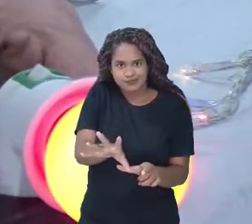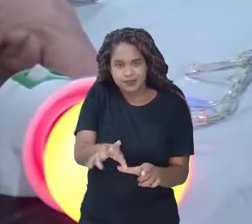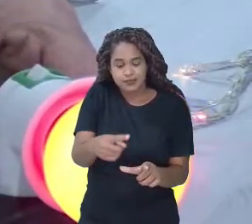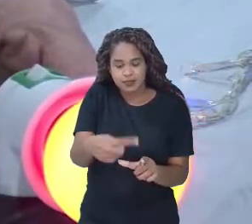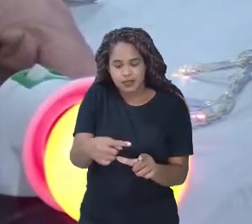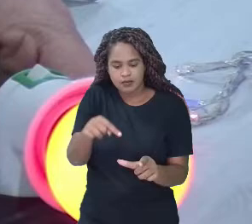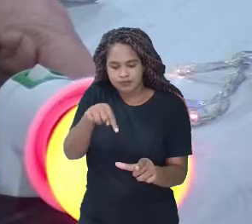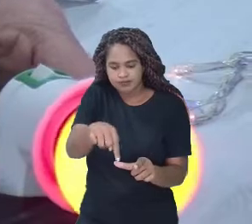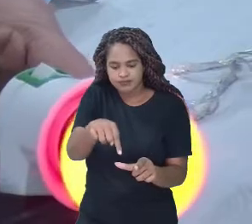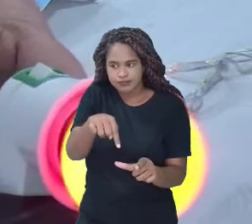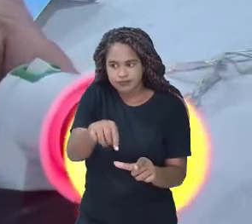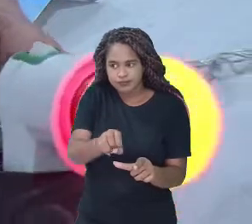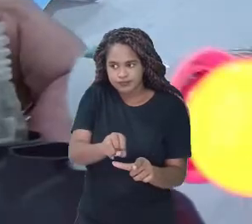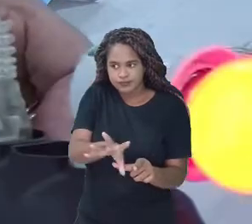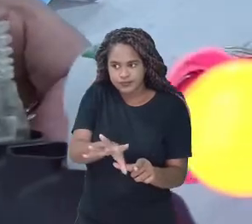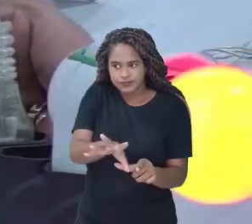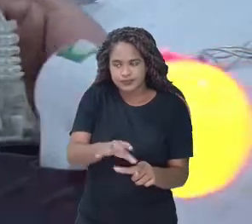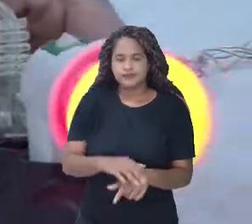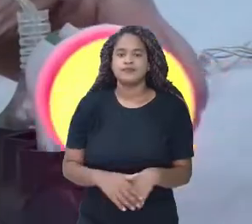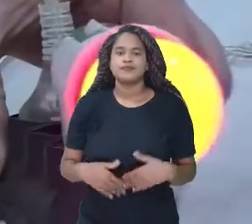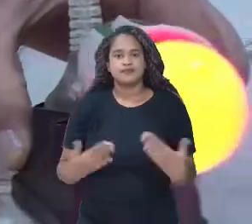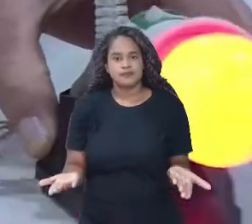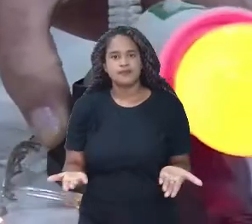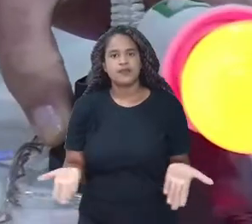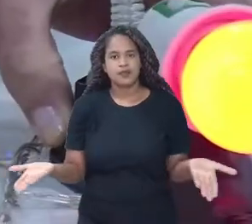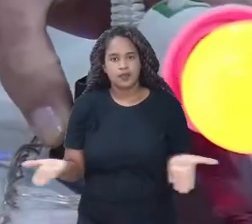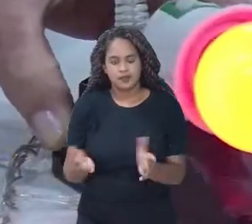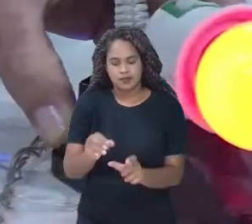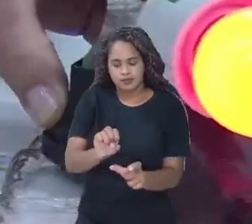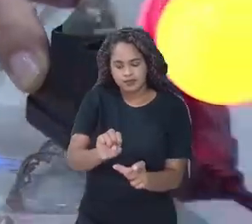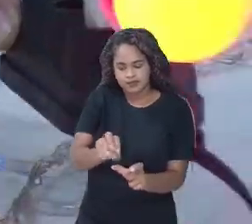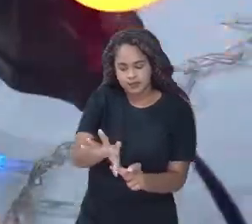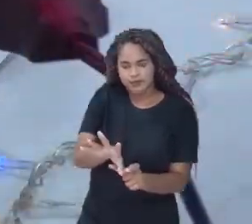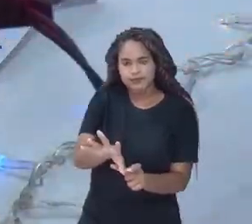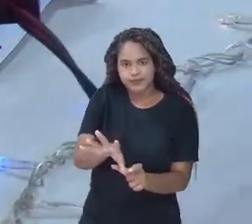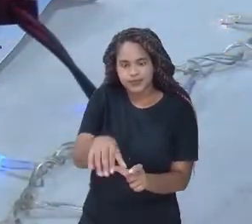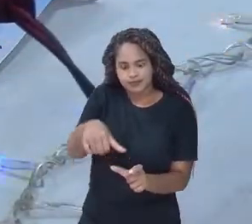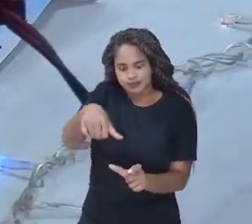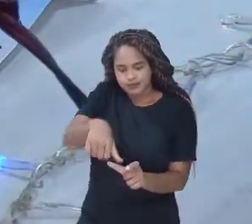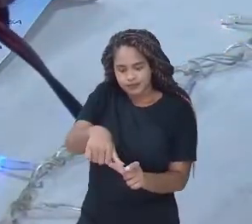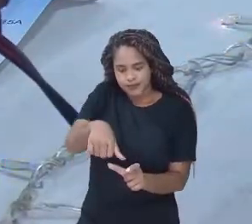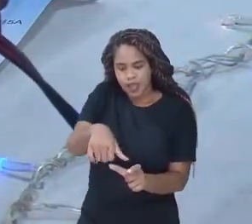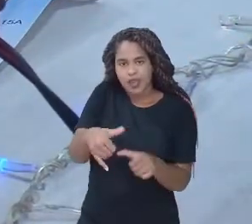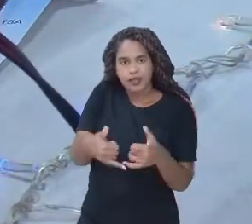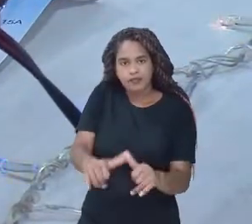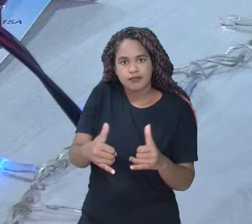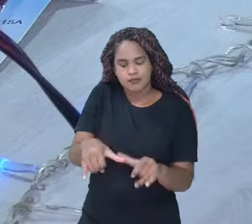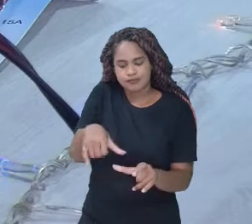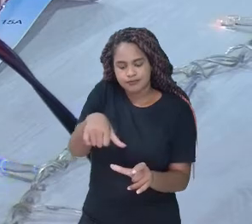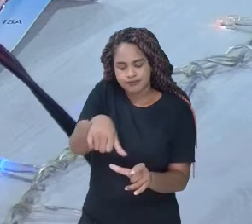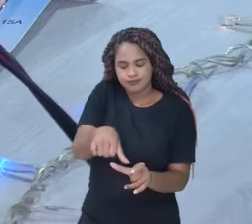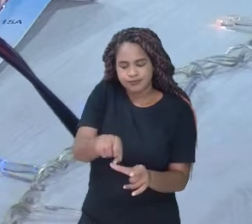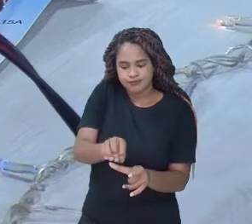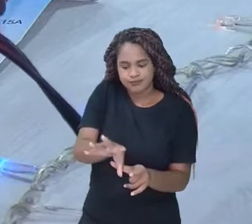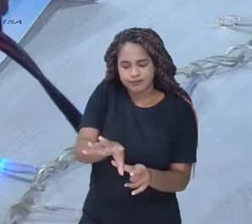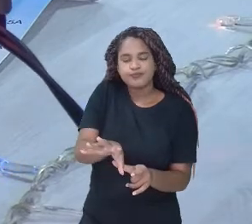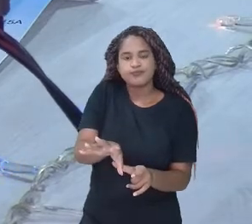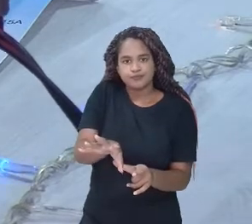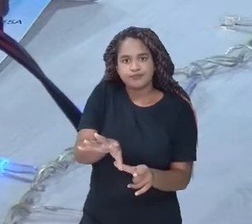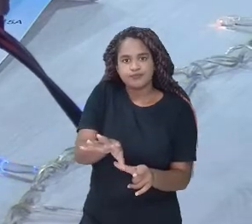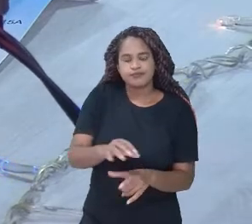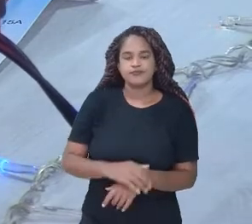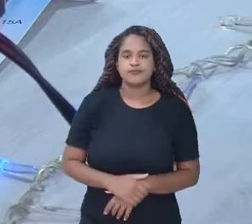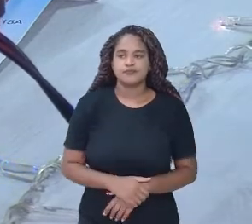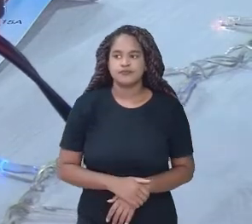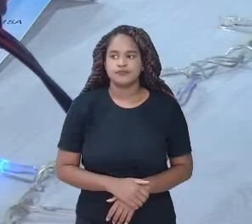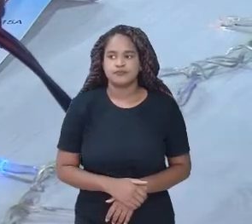interruptor. Então aí ela está ligando. Estou trazendo para vocês aqui. Ela ligou,